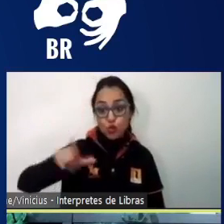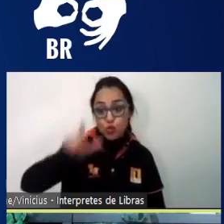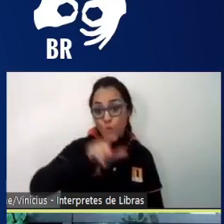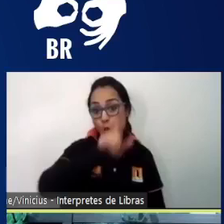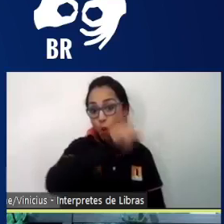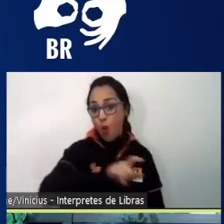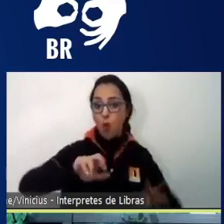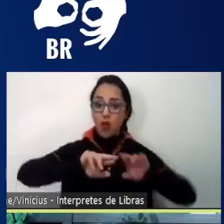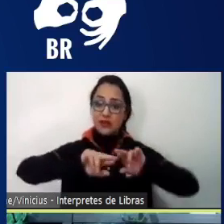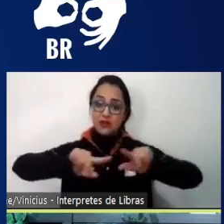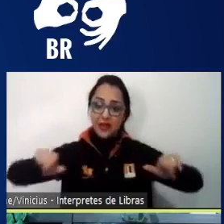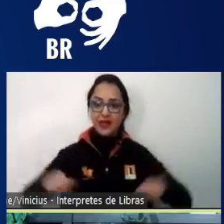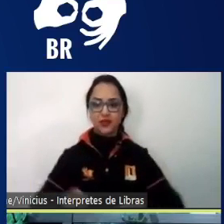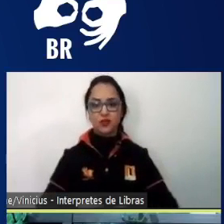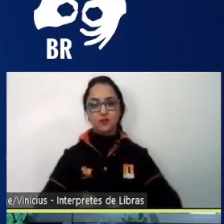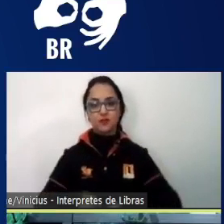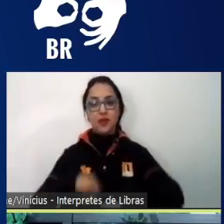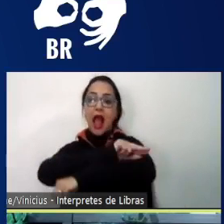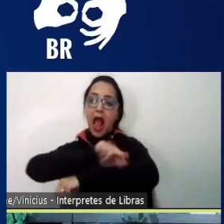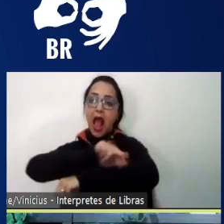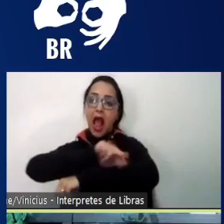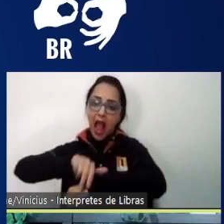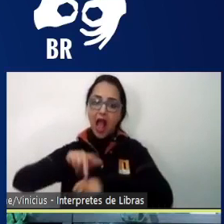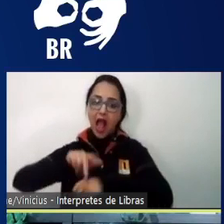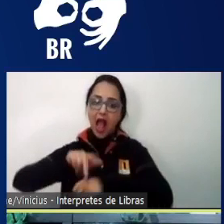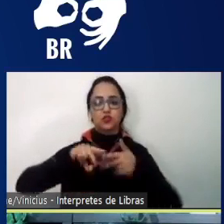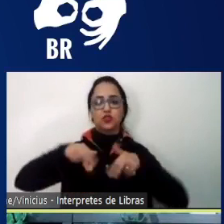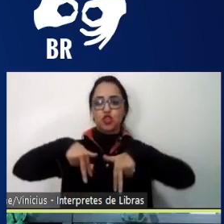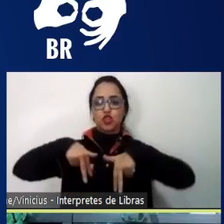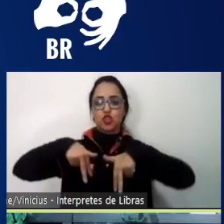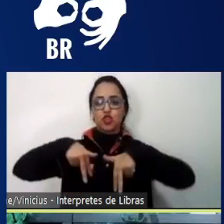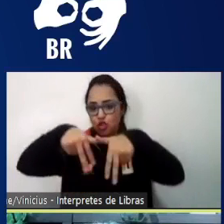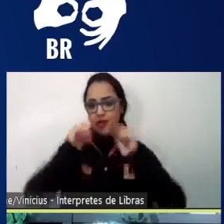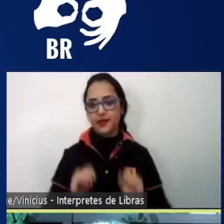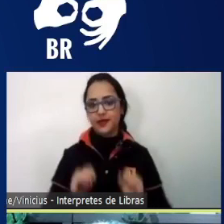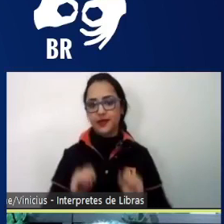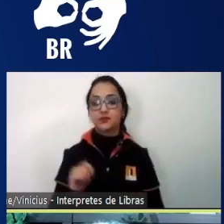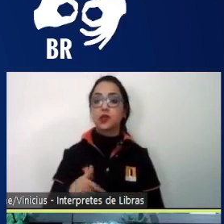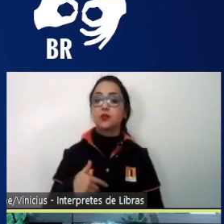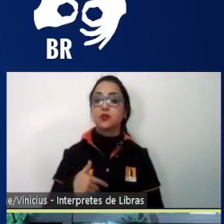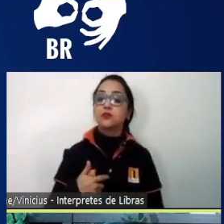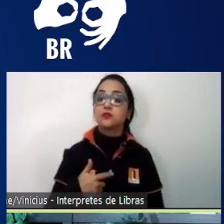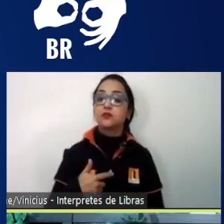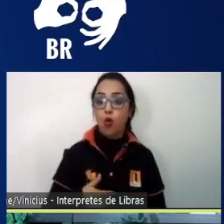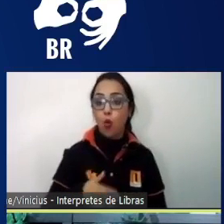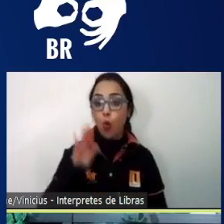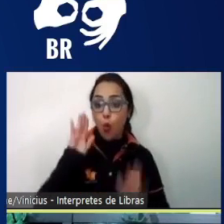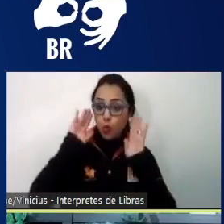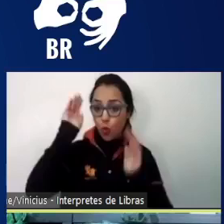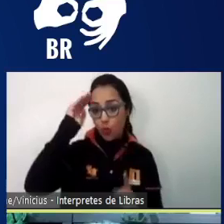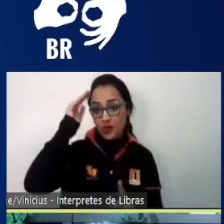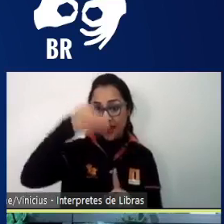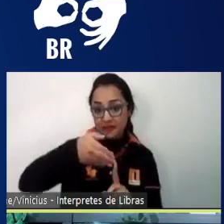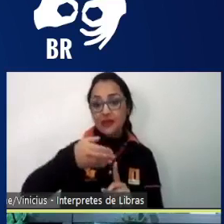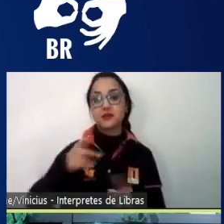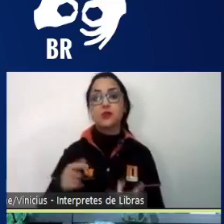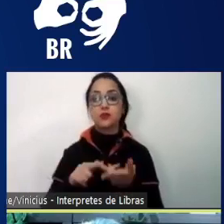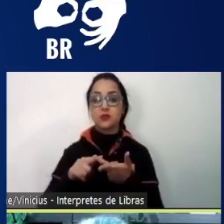a várias raças, gêneros, status socioeconômico, orientação sexual, religiões,